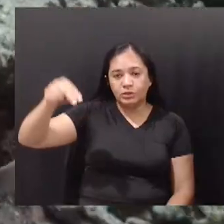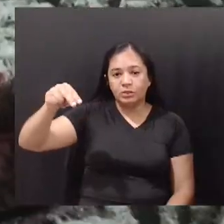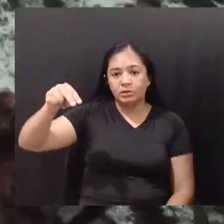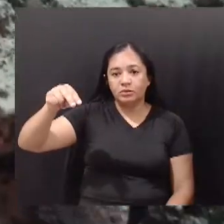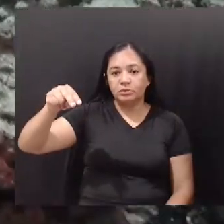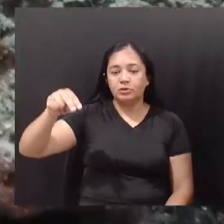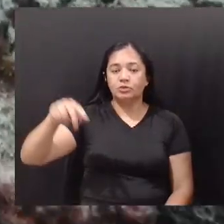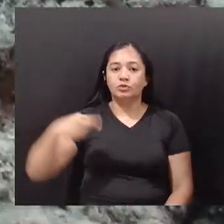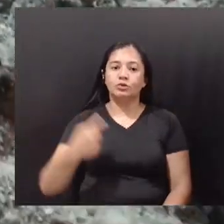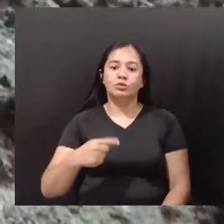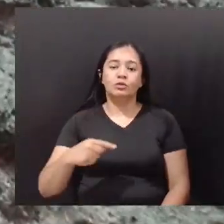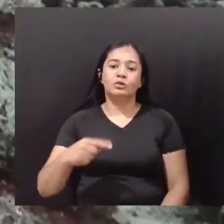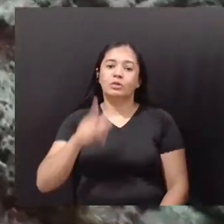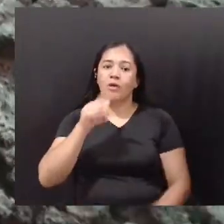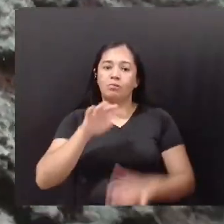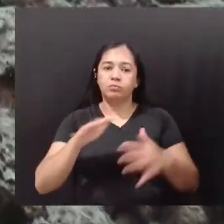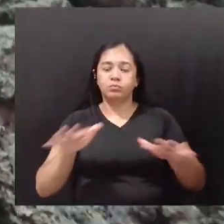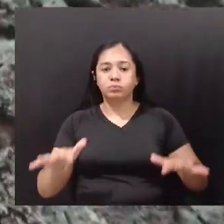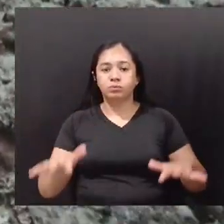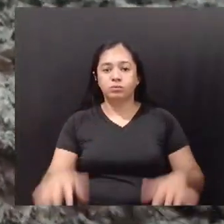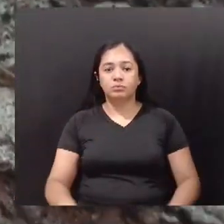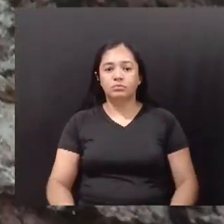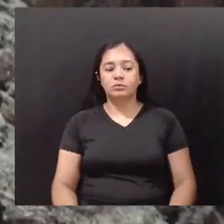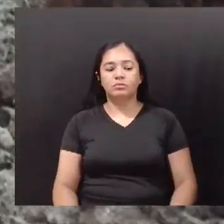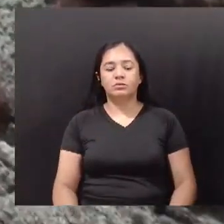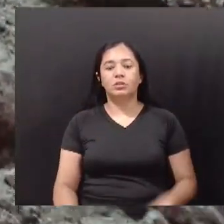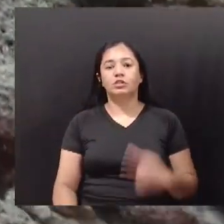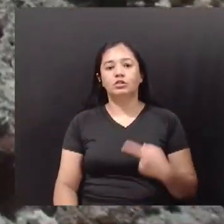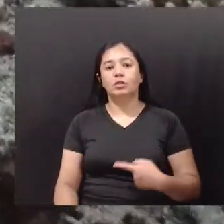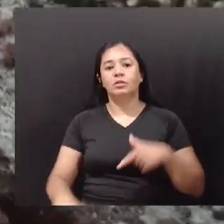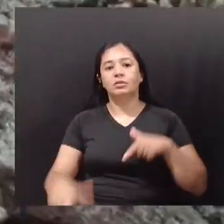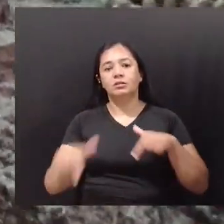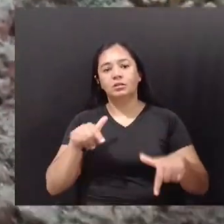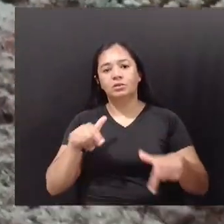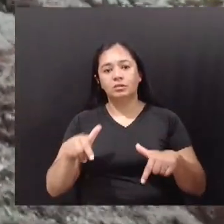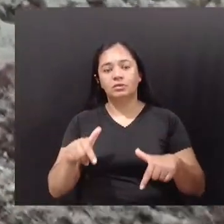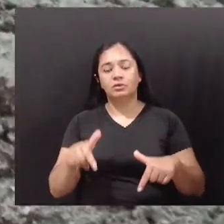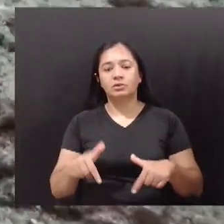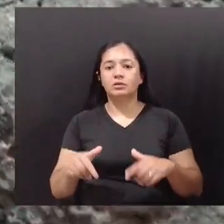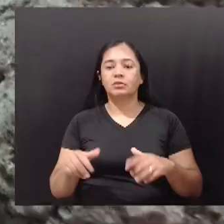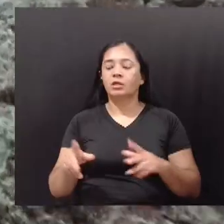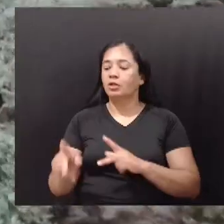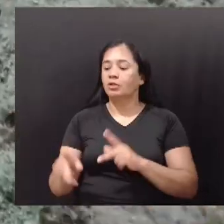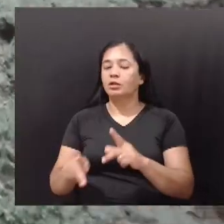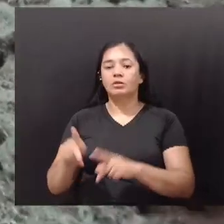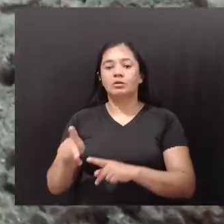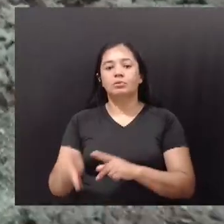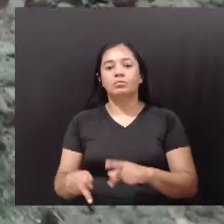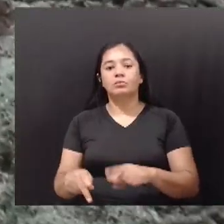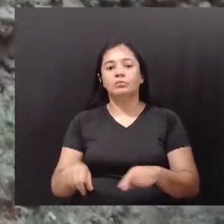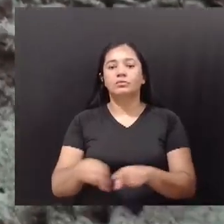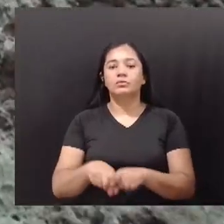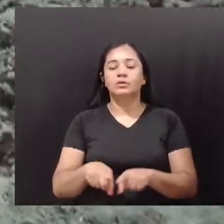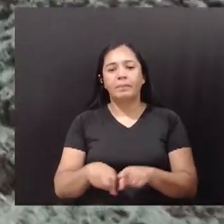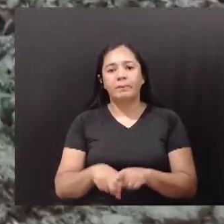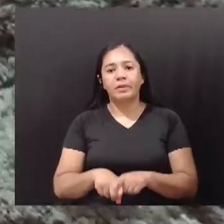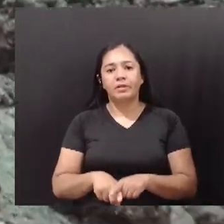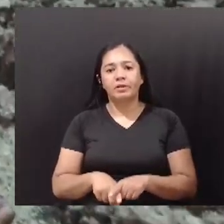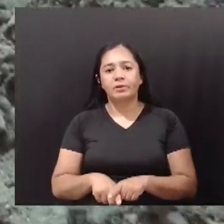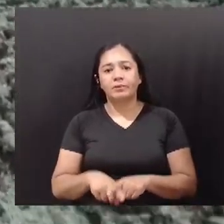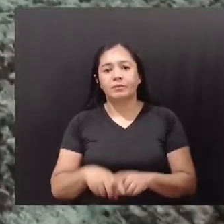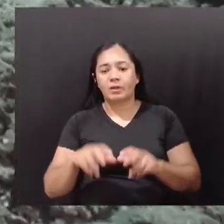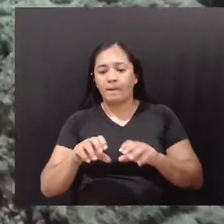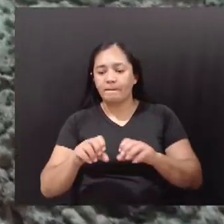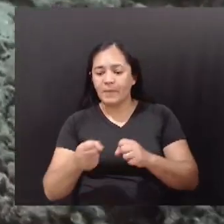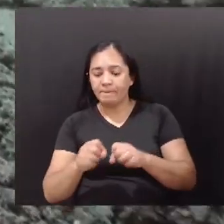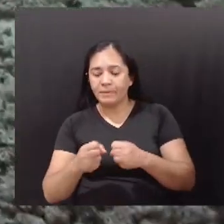litoral. E a gente tem esse trabalho, né? Uma repopulação, chama também o fracking, que é o quebramento dos corais para criar